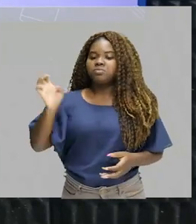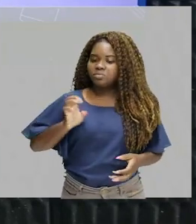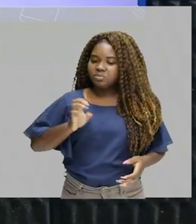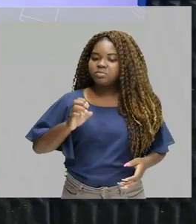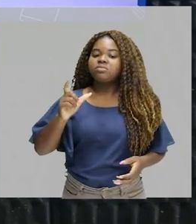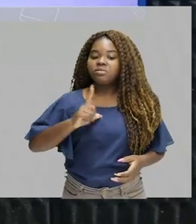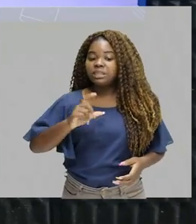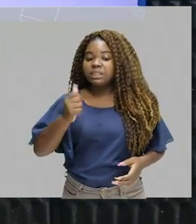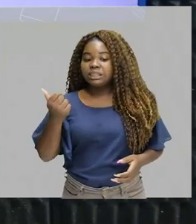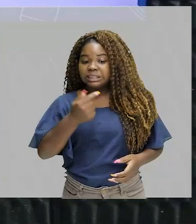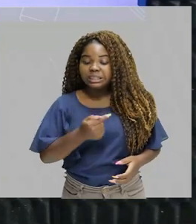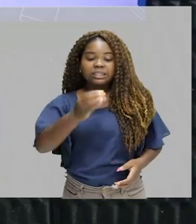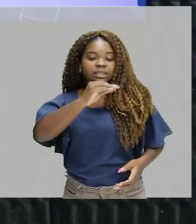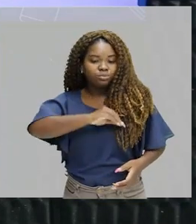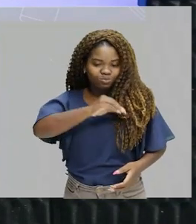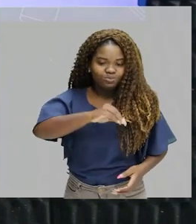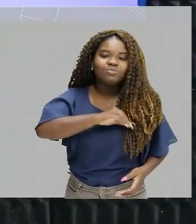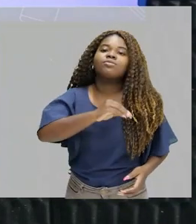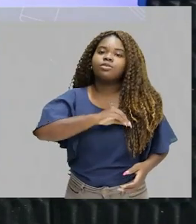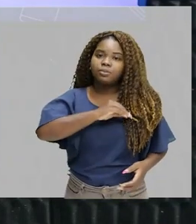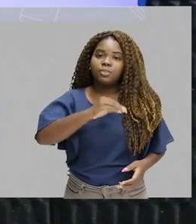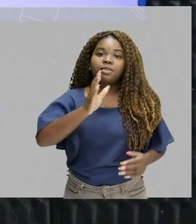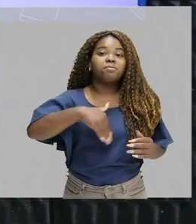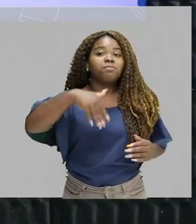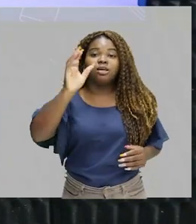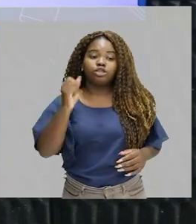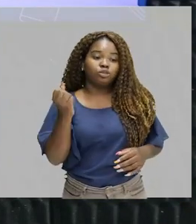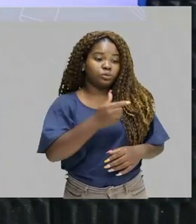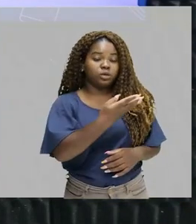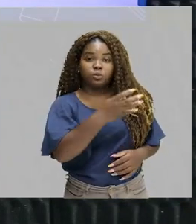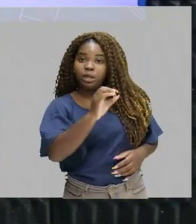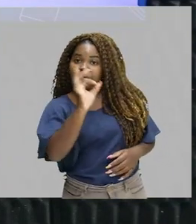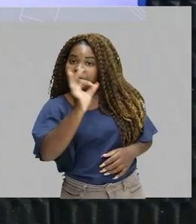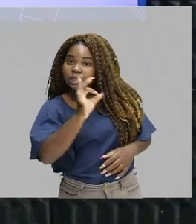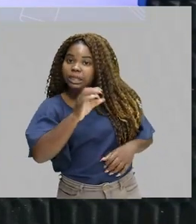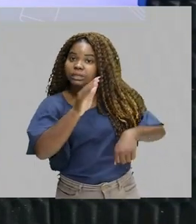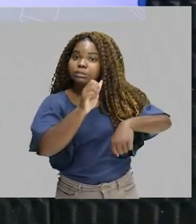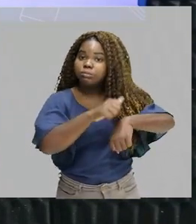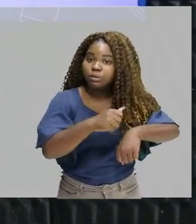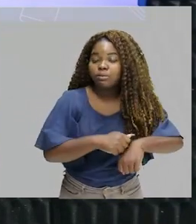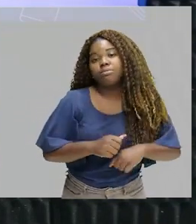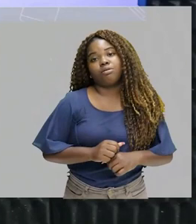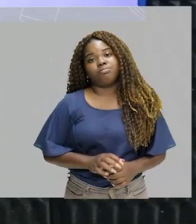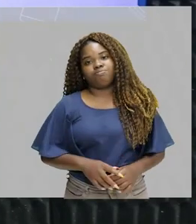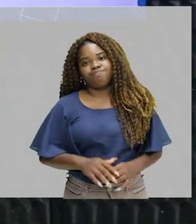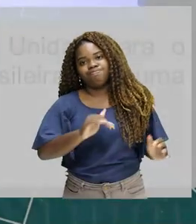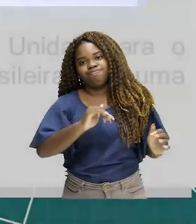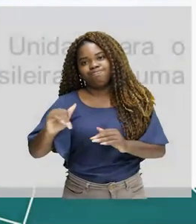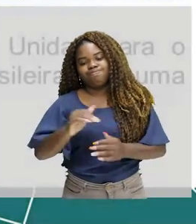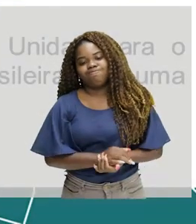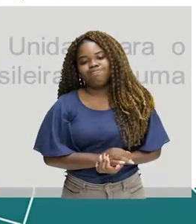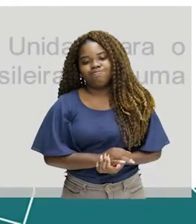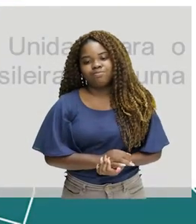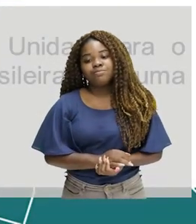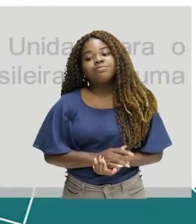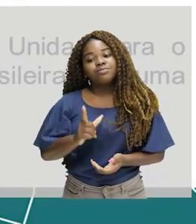vezes maior renda maior do que os 40% mais pobres o atlas